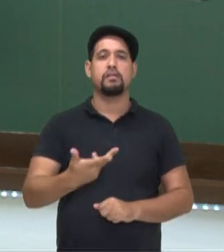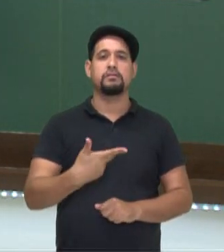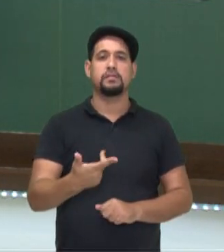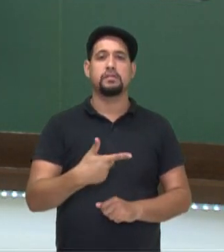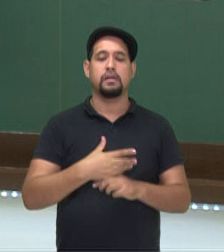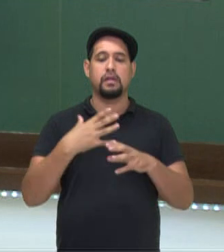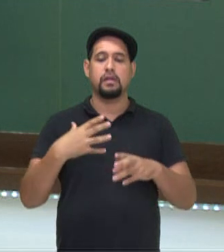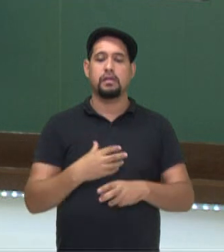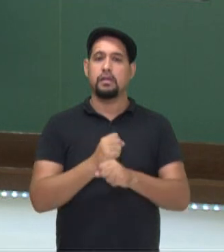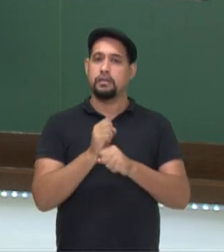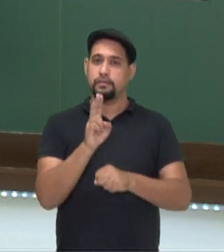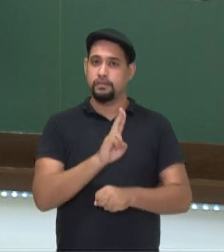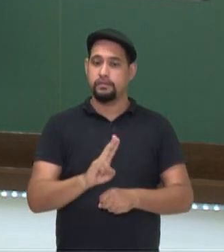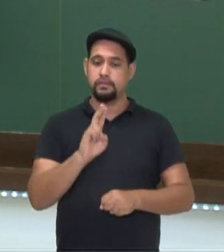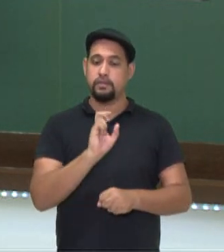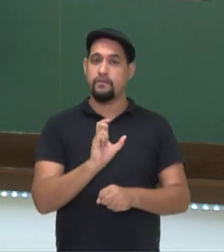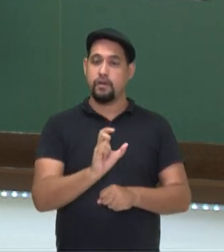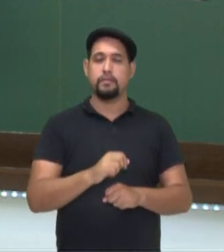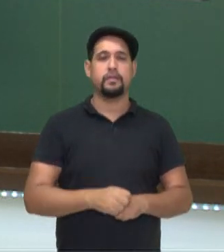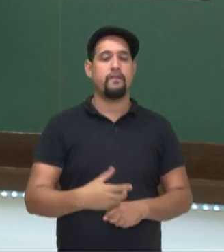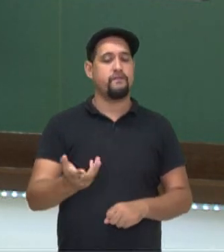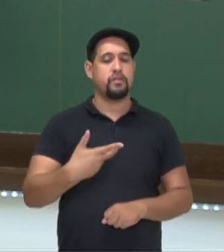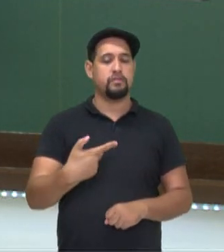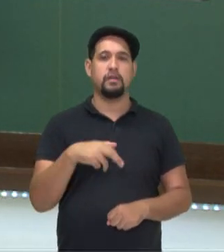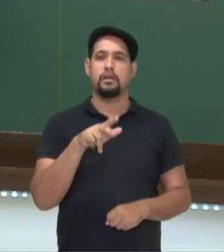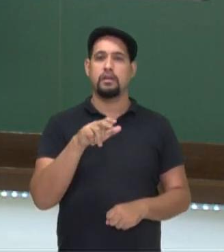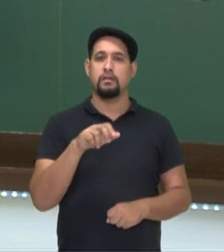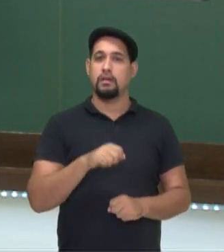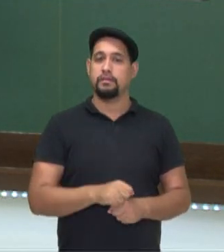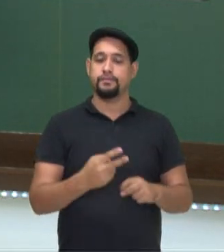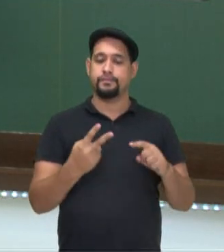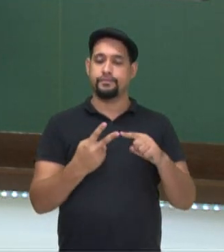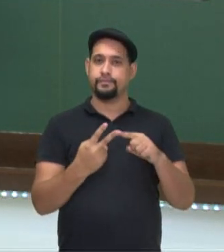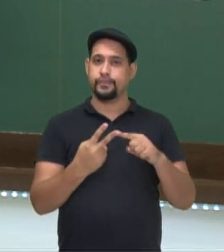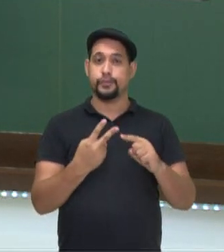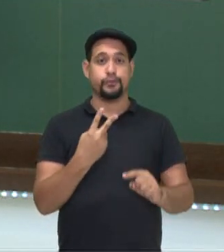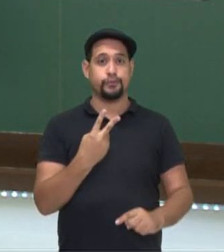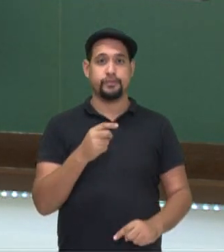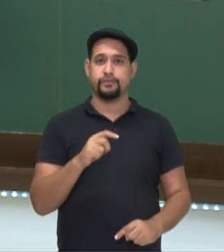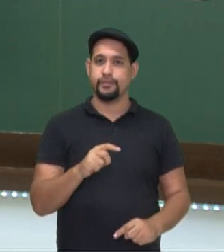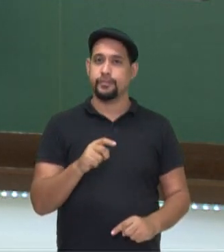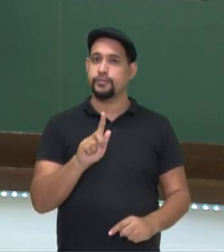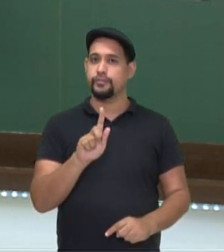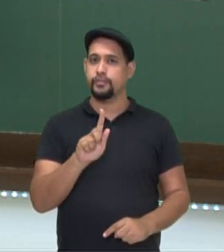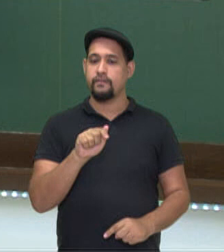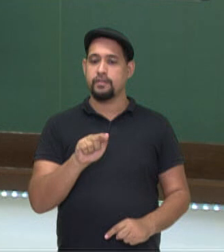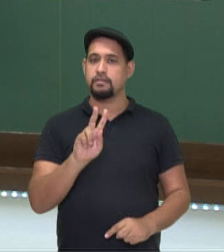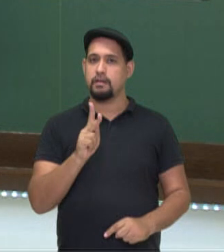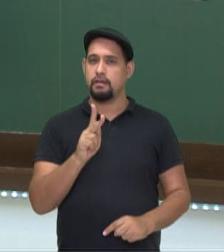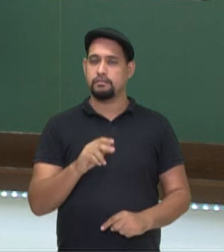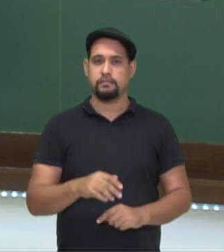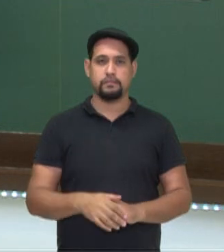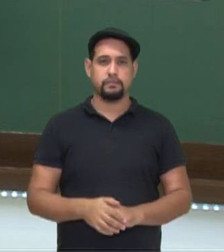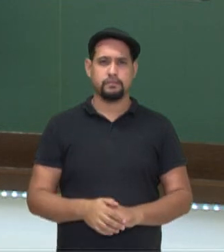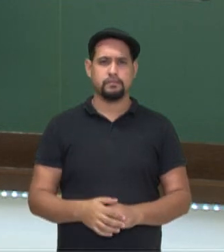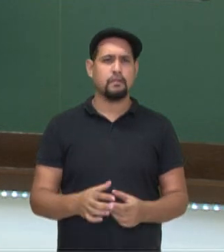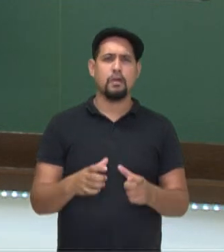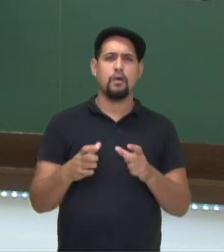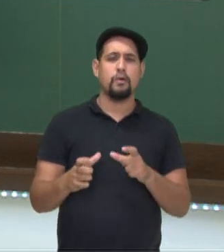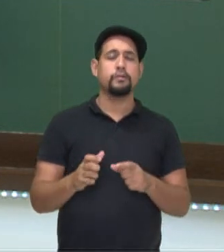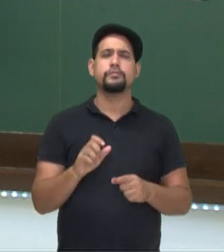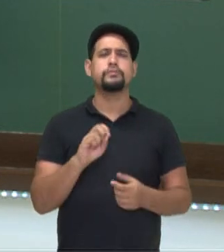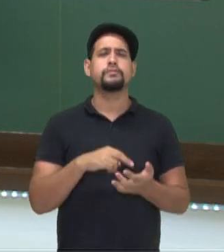pode ser calculada usando essa fórmula. Velocidade é igual a raiz quadrada de 2 vezes g vezes h. Onde